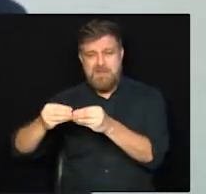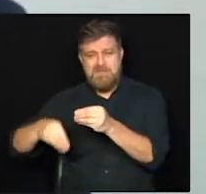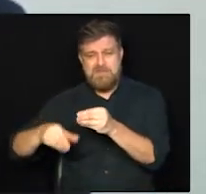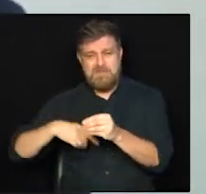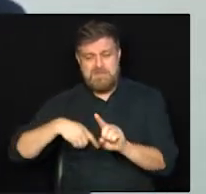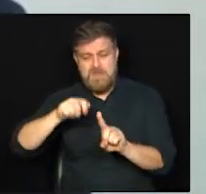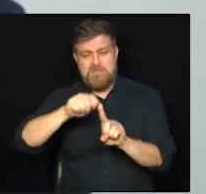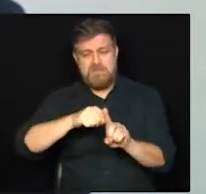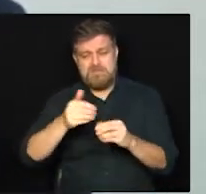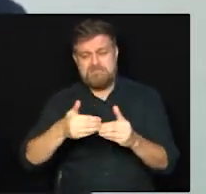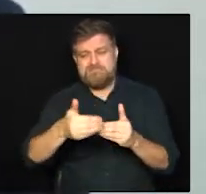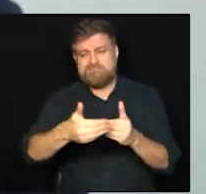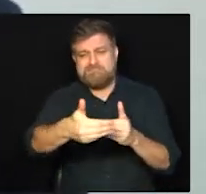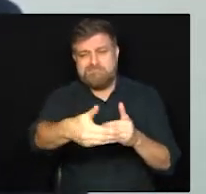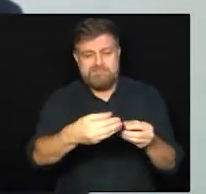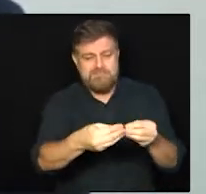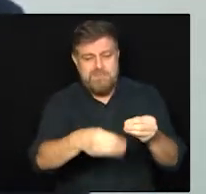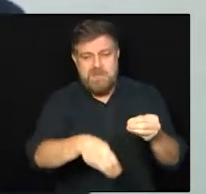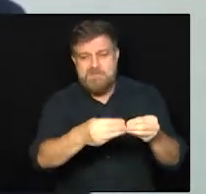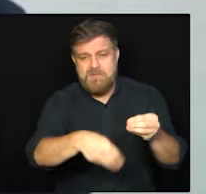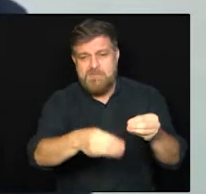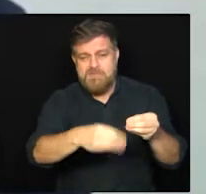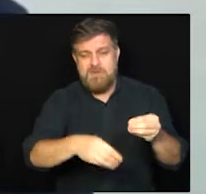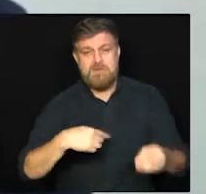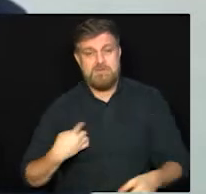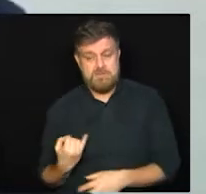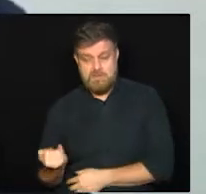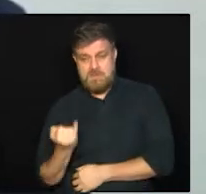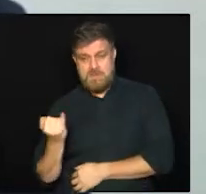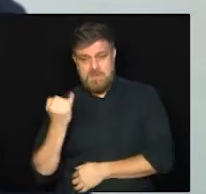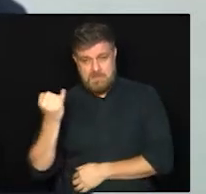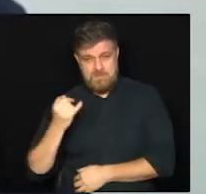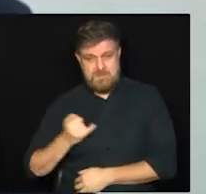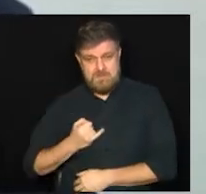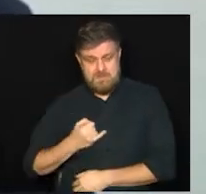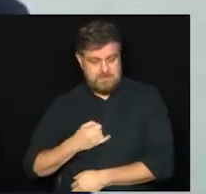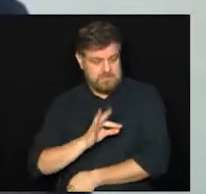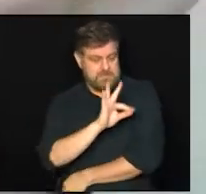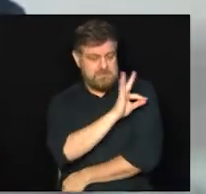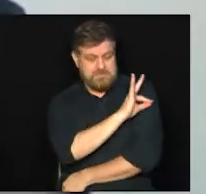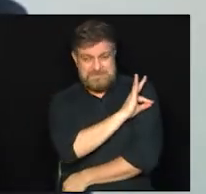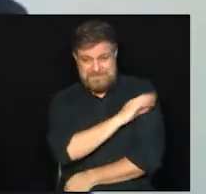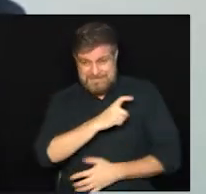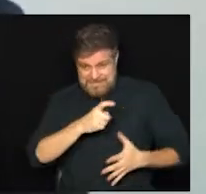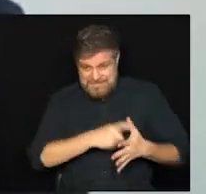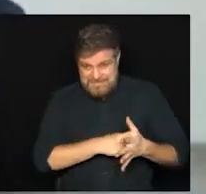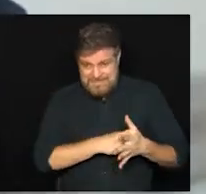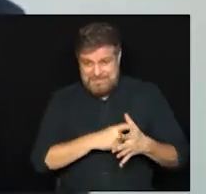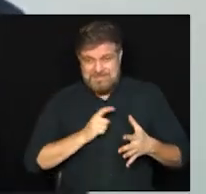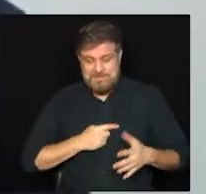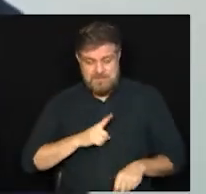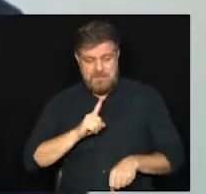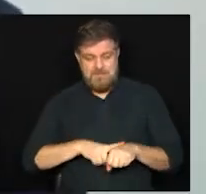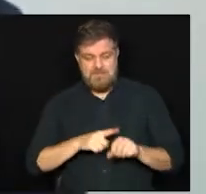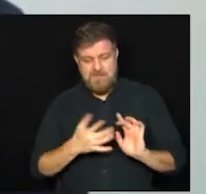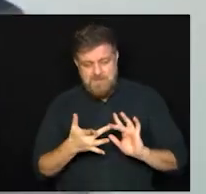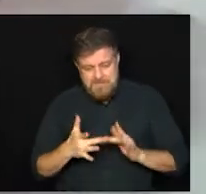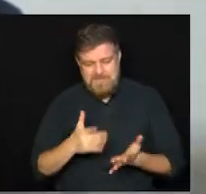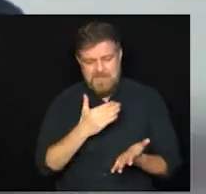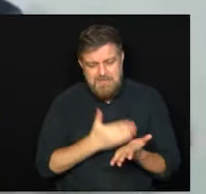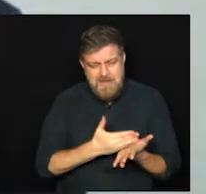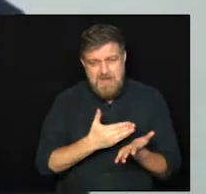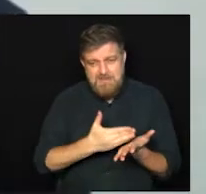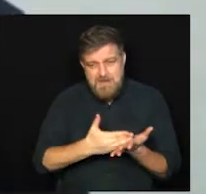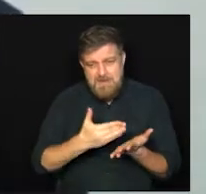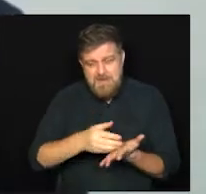de prejuízo. Então, vai ser muito importante que a gente faça um refis bastante alongado, né? Bastante longo, caindo